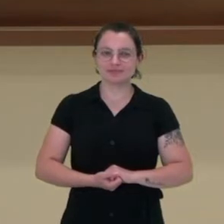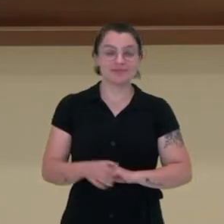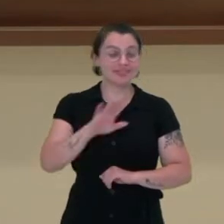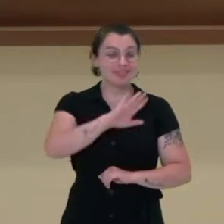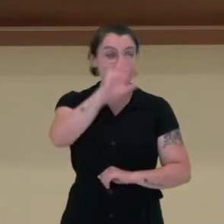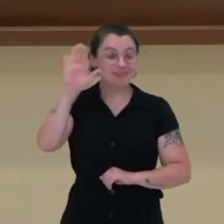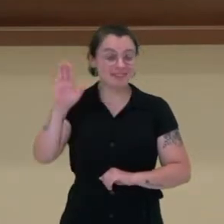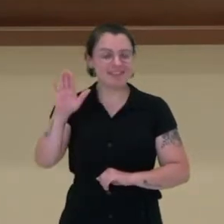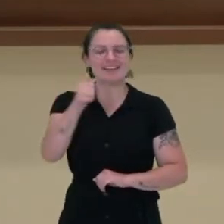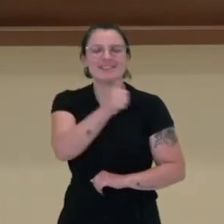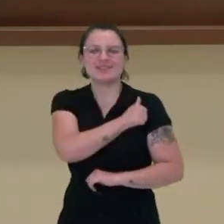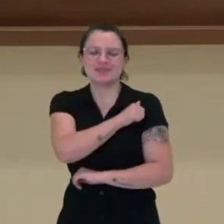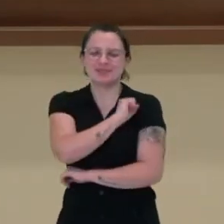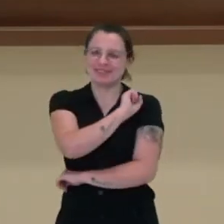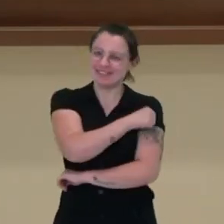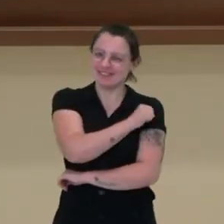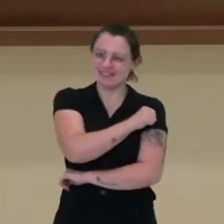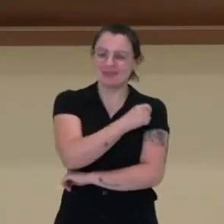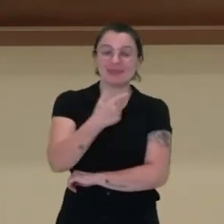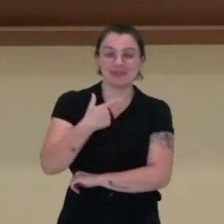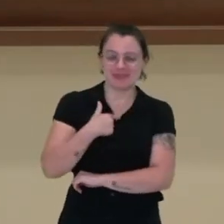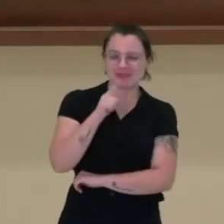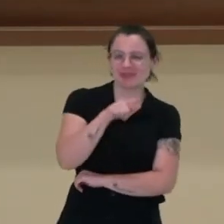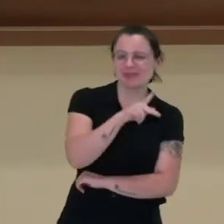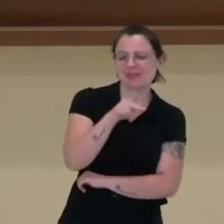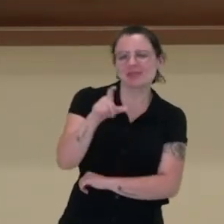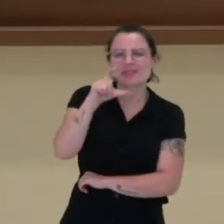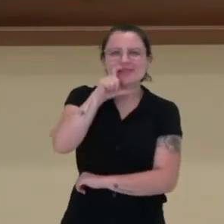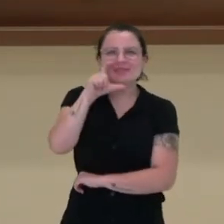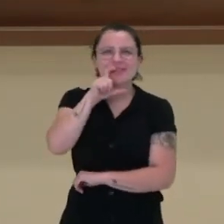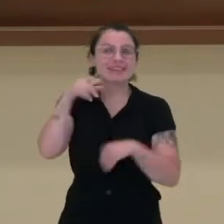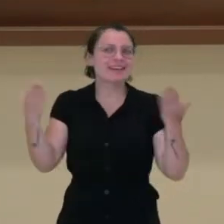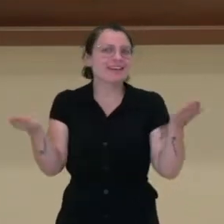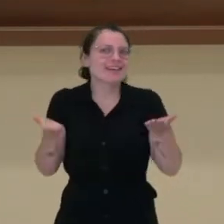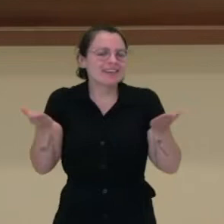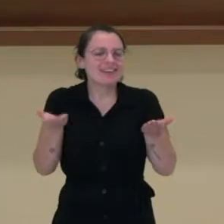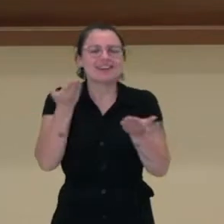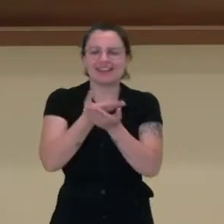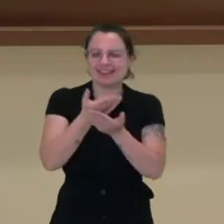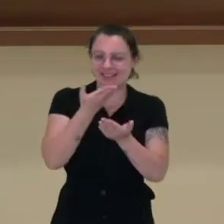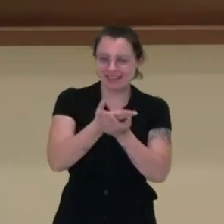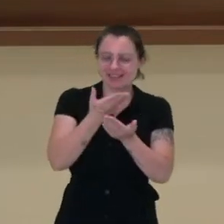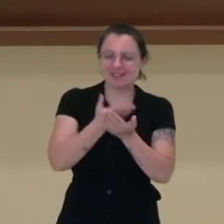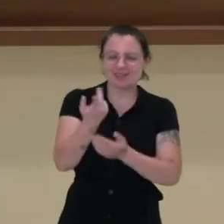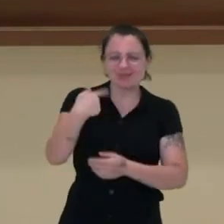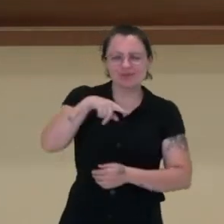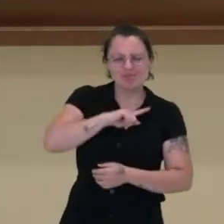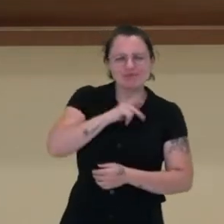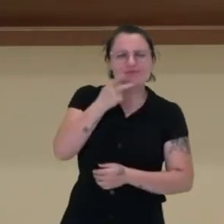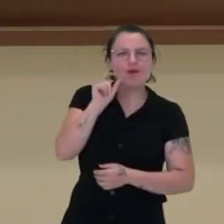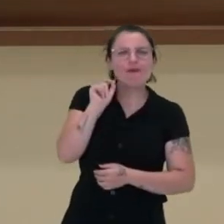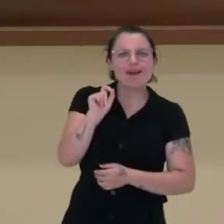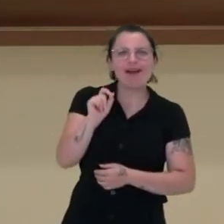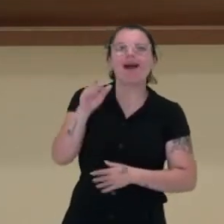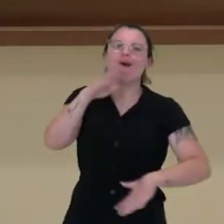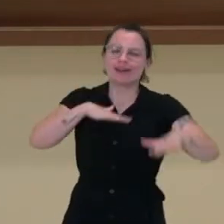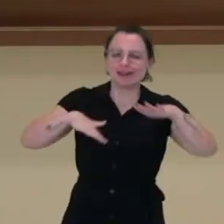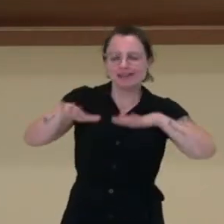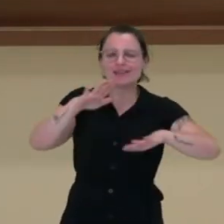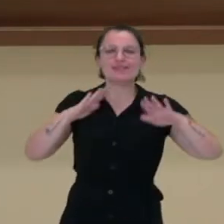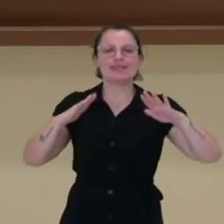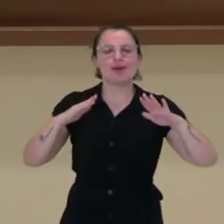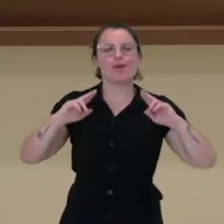Olá, estudantes do oitavo ano, aqui é o professor Fabiano e nessa aula nós vamos falar da organização do corpo